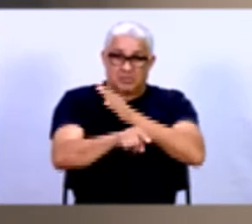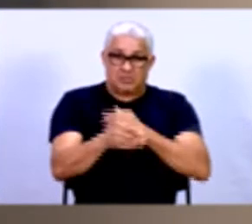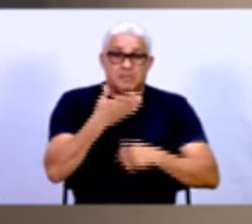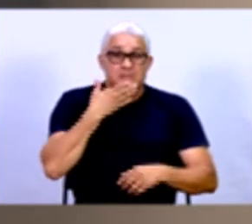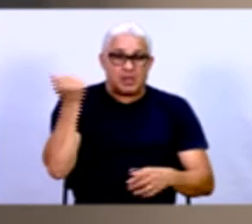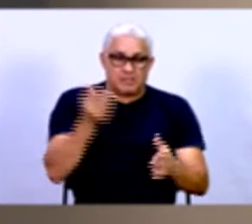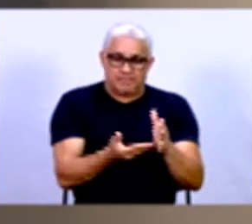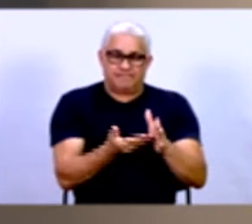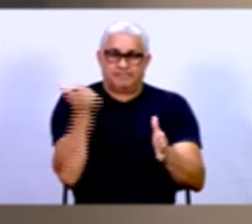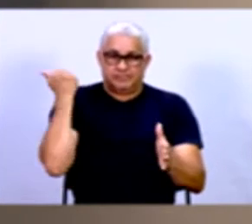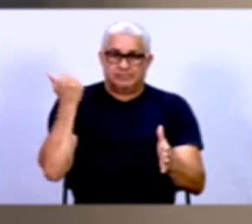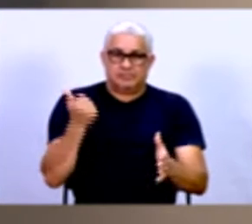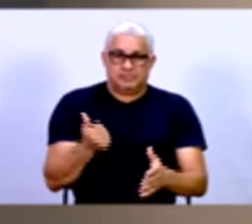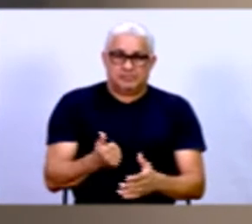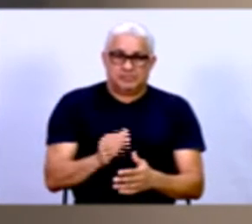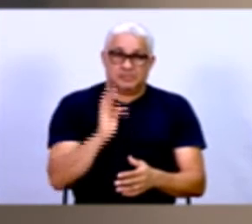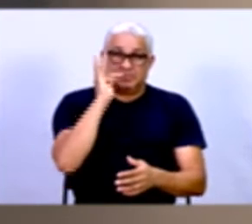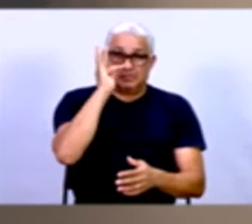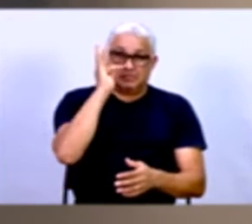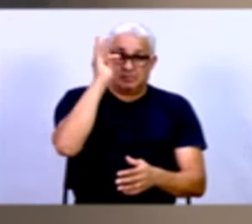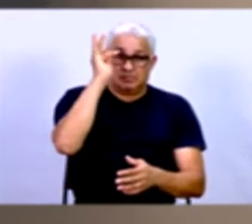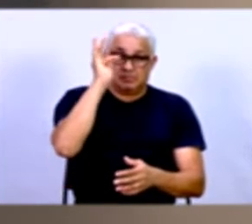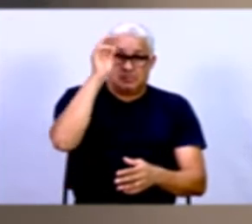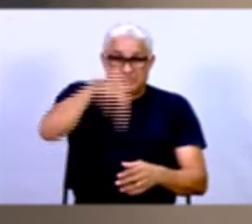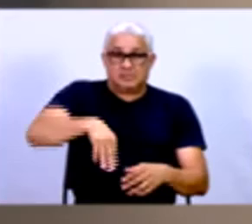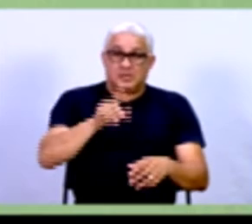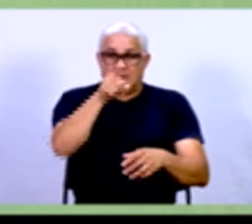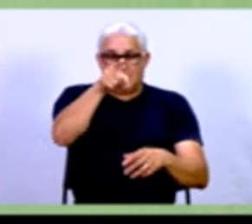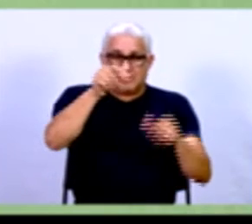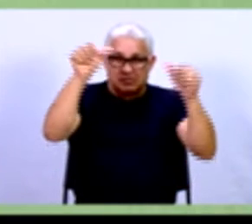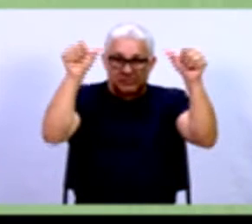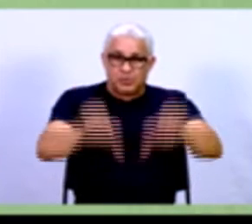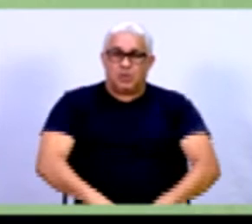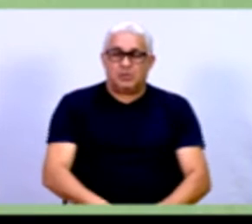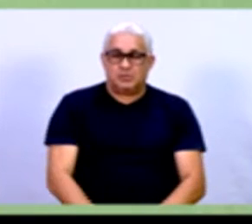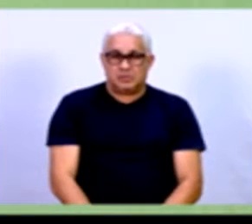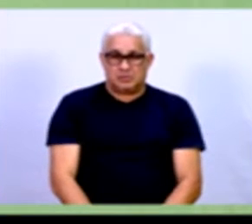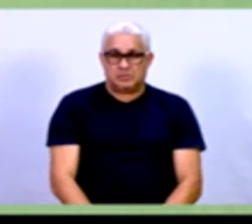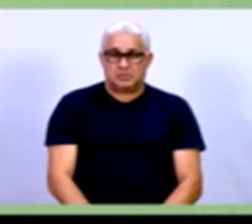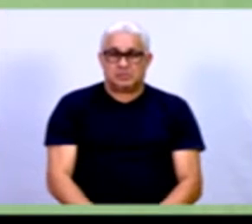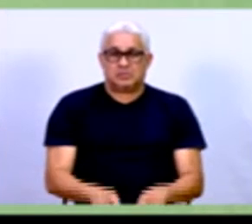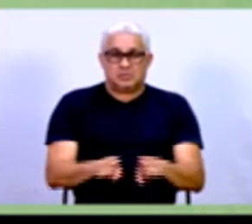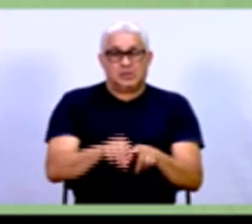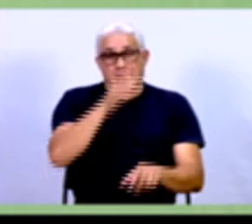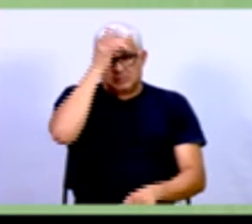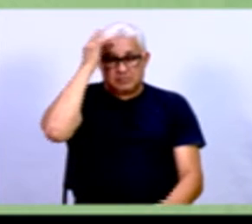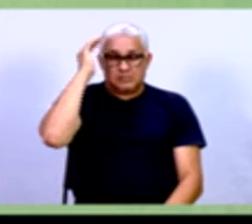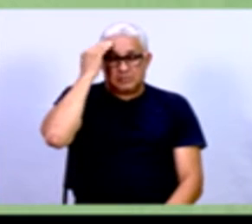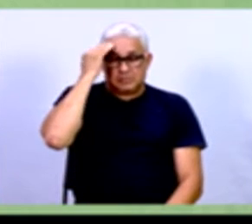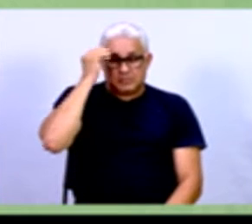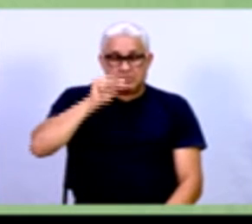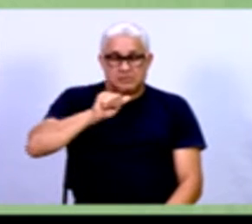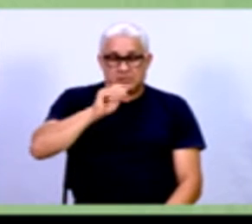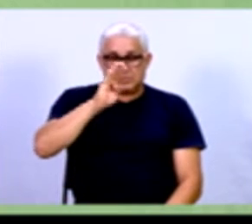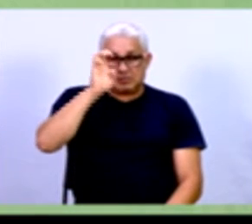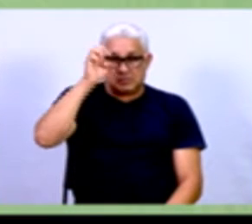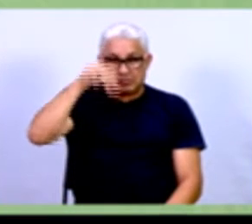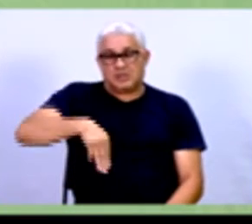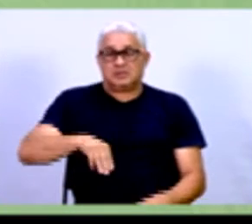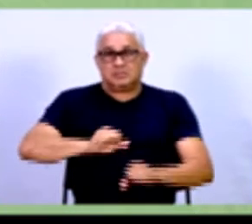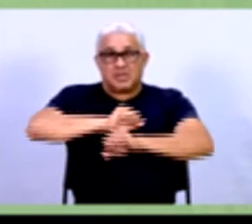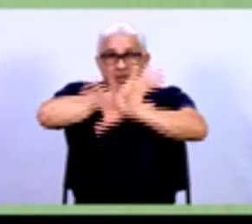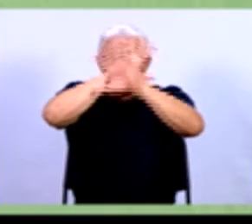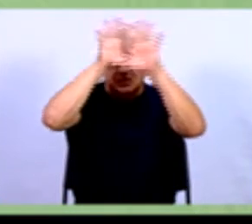melhor retirar para não influenciar lá no final no nosso resultado, né? As pessoas entenderam o que você gostaria de saber? Caso